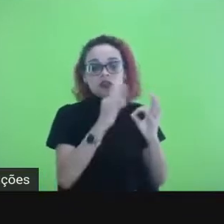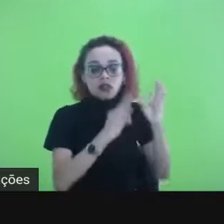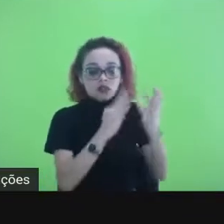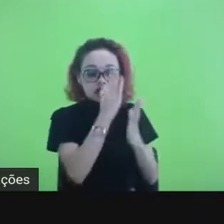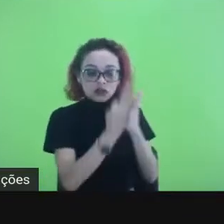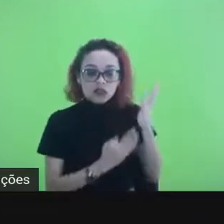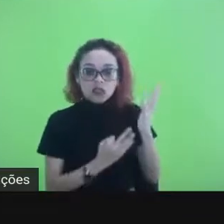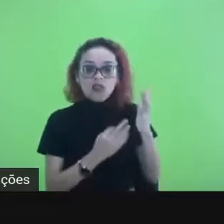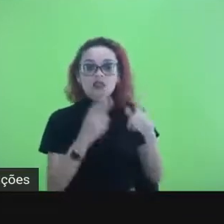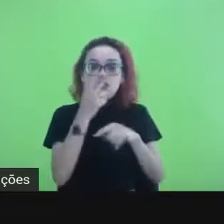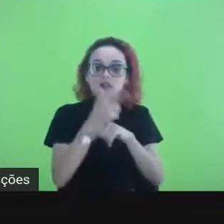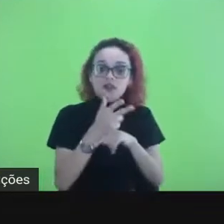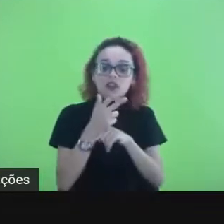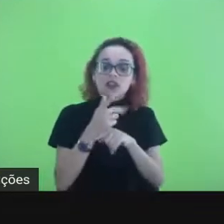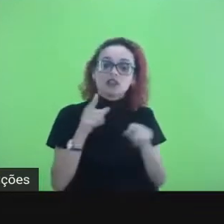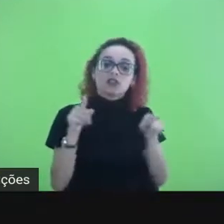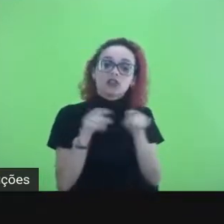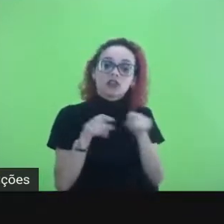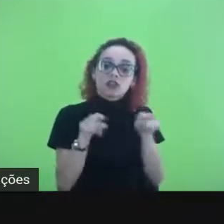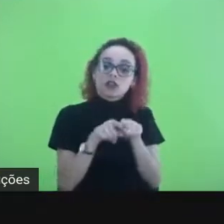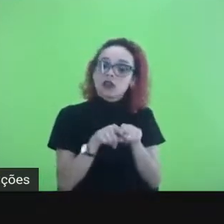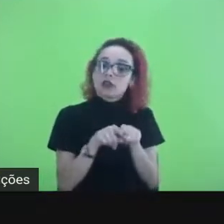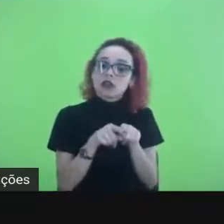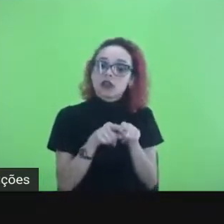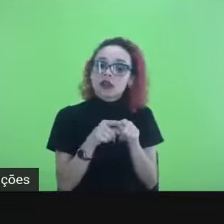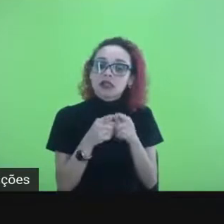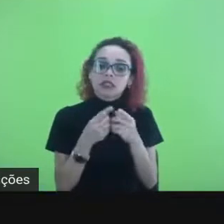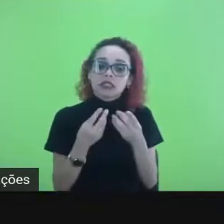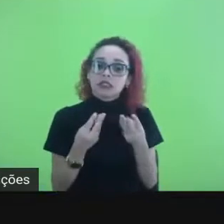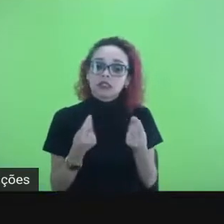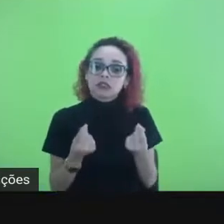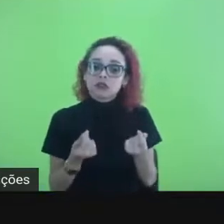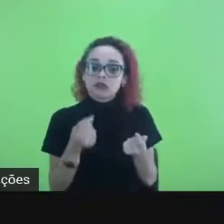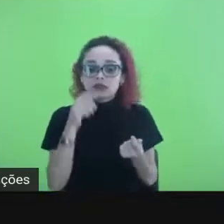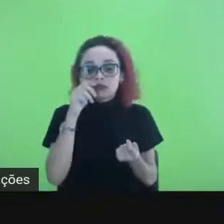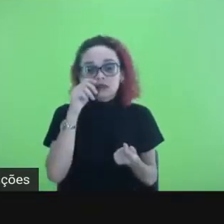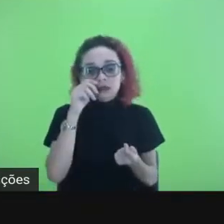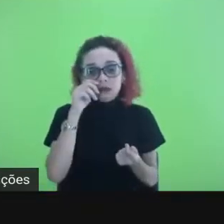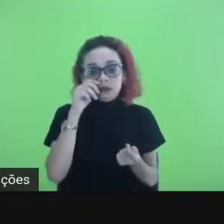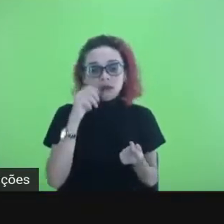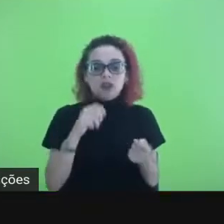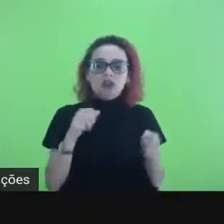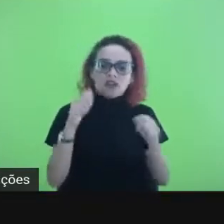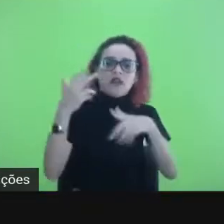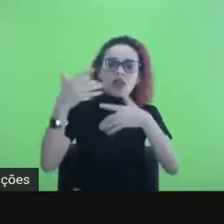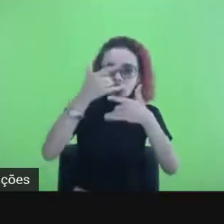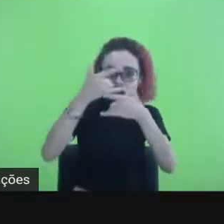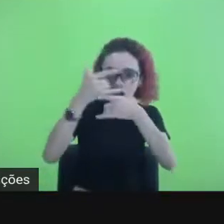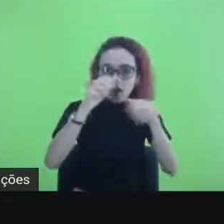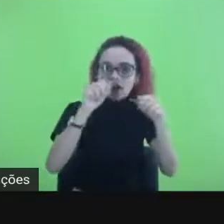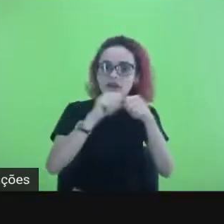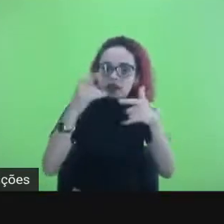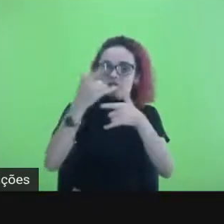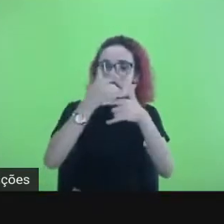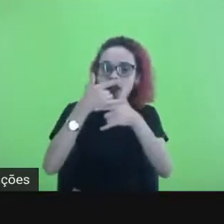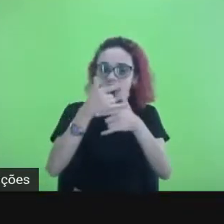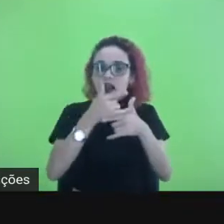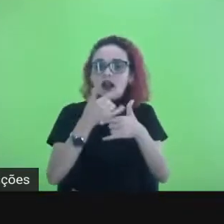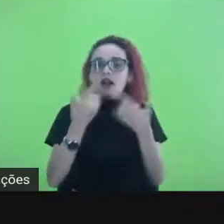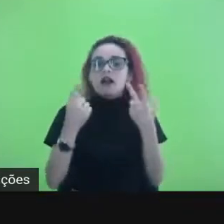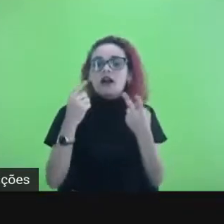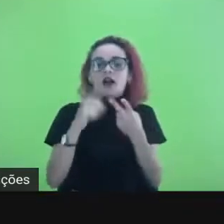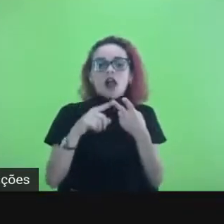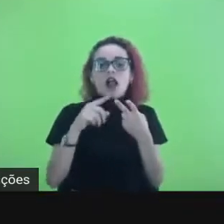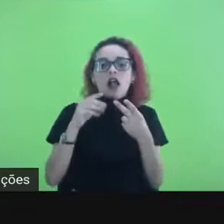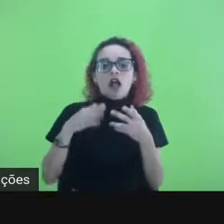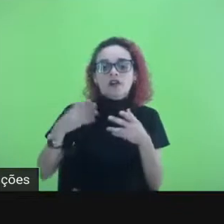esse nome. E também a gente tem realizado lives, tem feito também algumas conversas em algumas